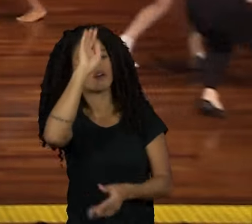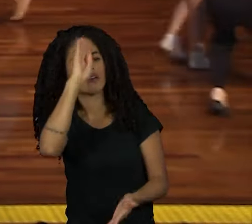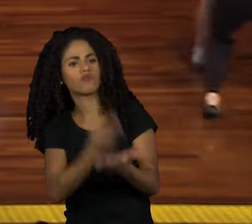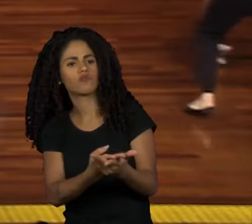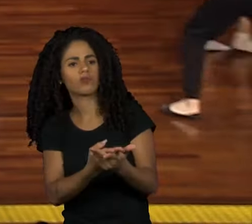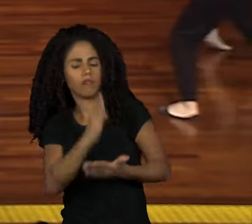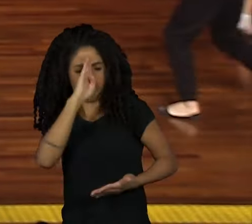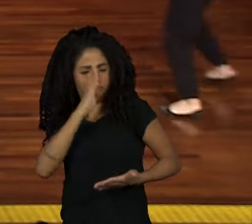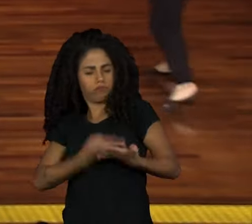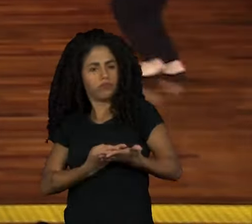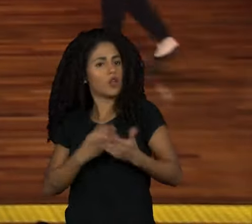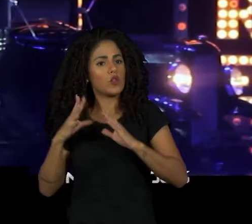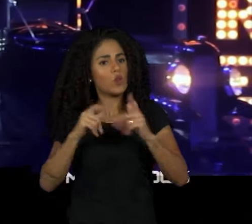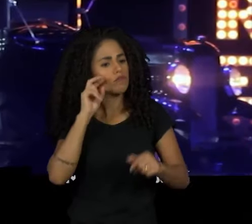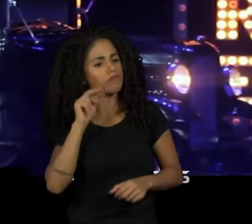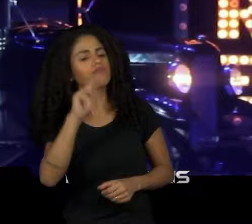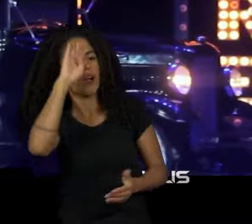você acredita, todo mundo acredita.